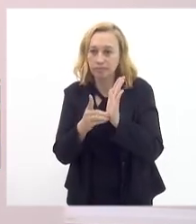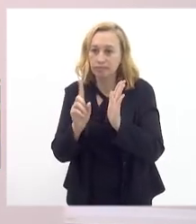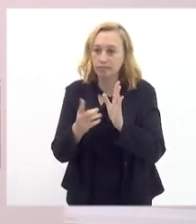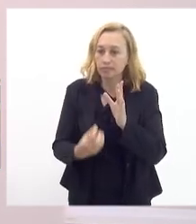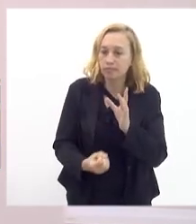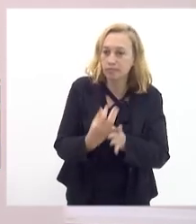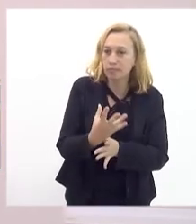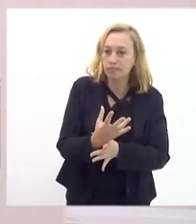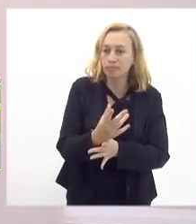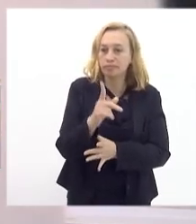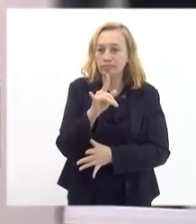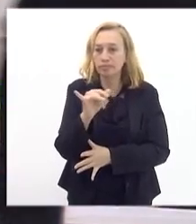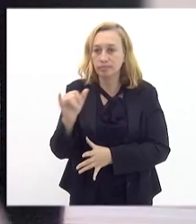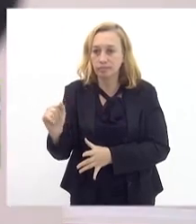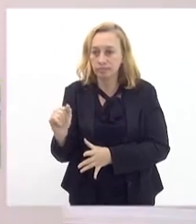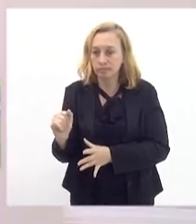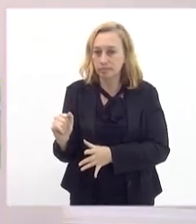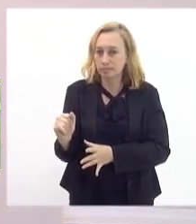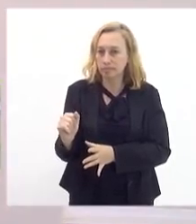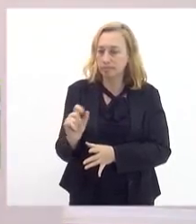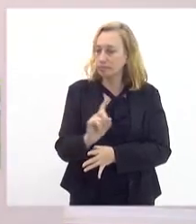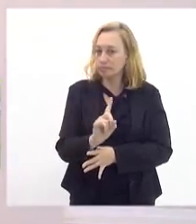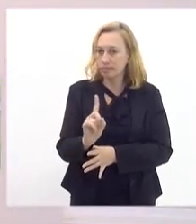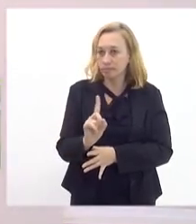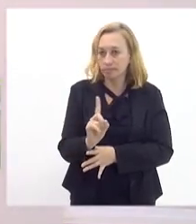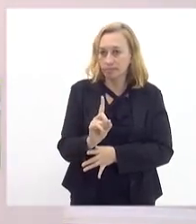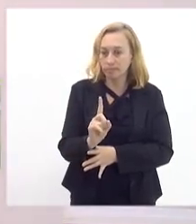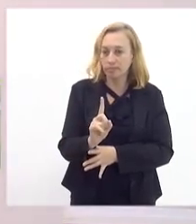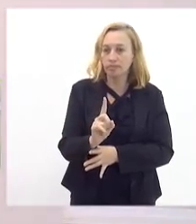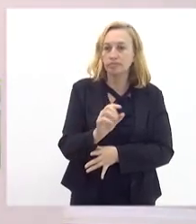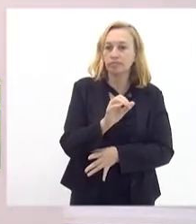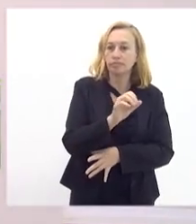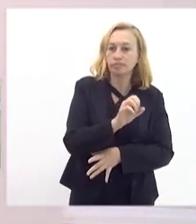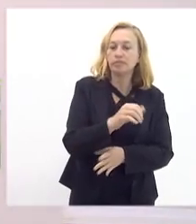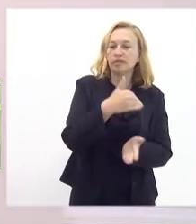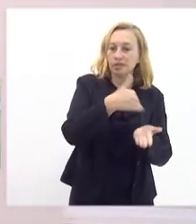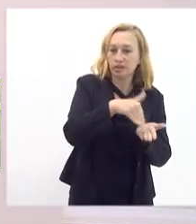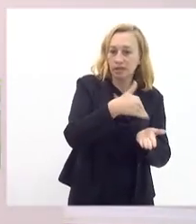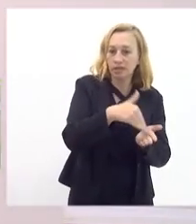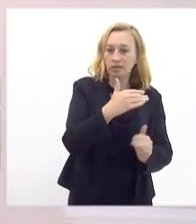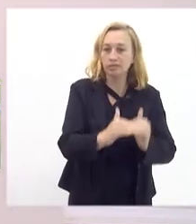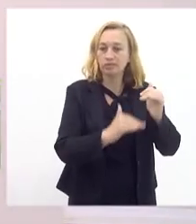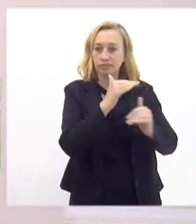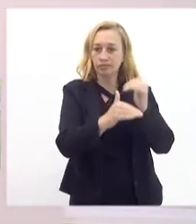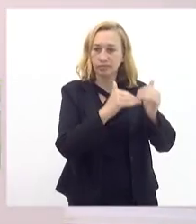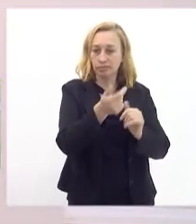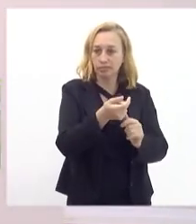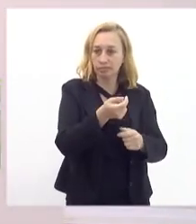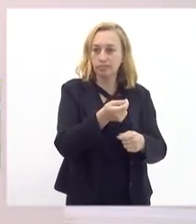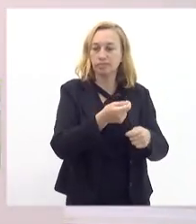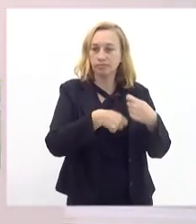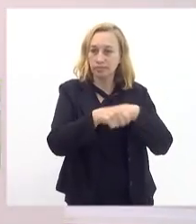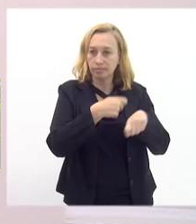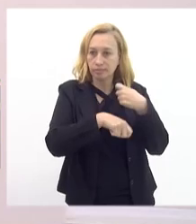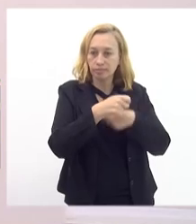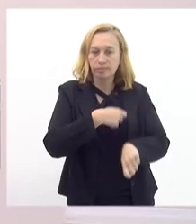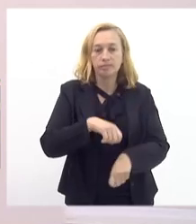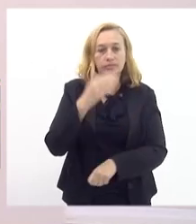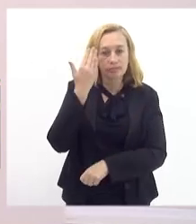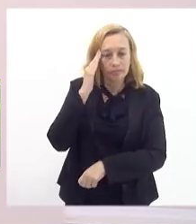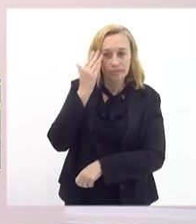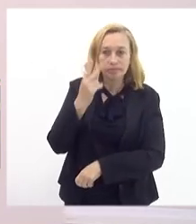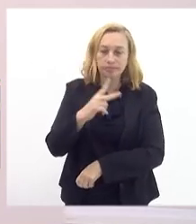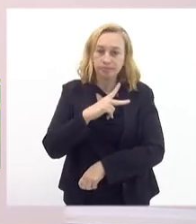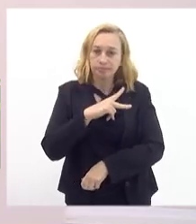formulado emitido pela ideia na verdade ele foi feito pela se der para você quer três envolvimento econômico que ela entendeu isoladamente